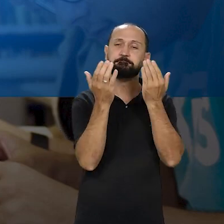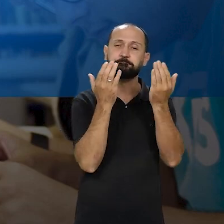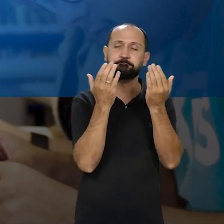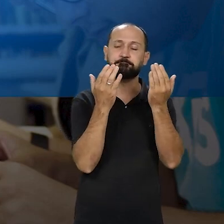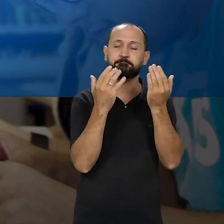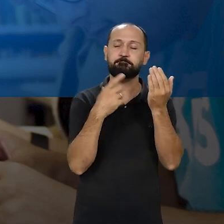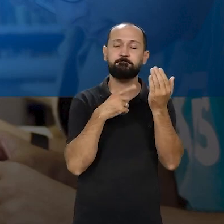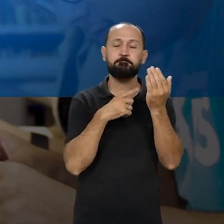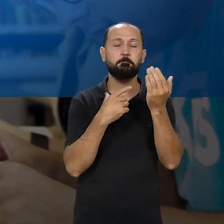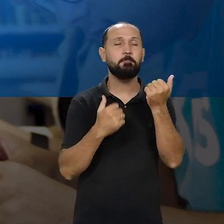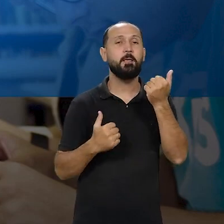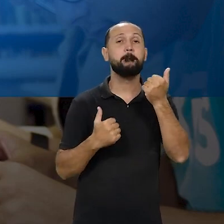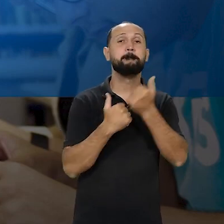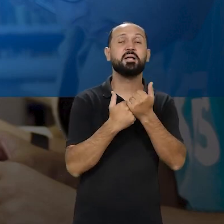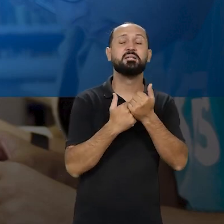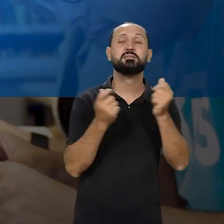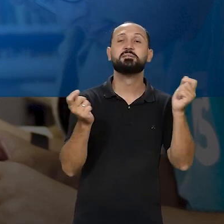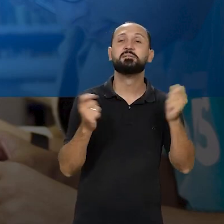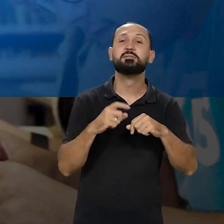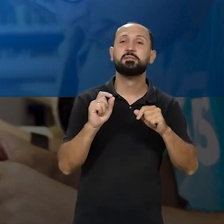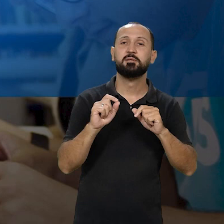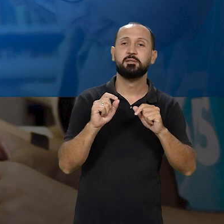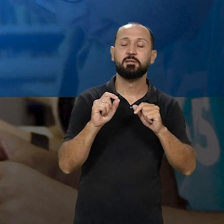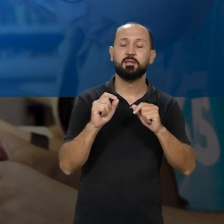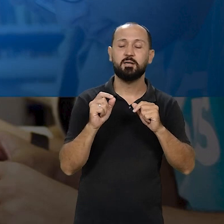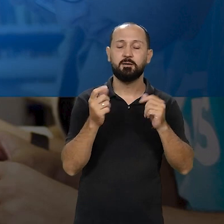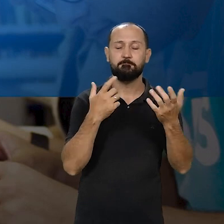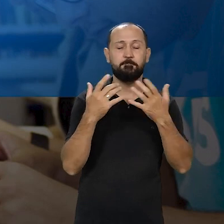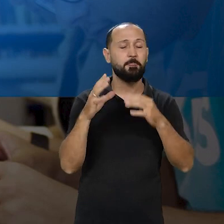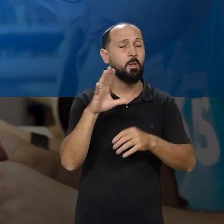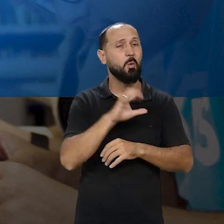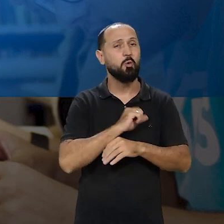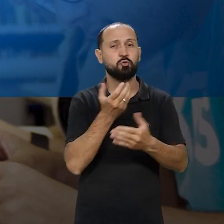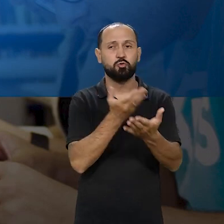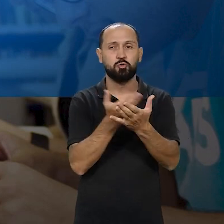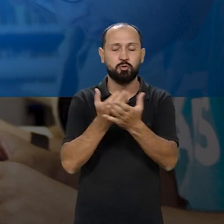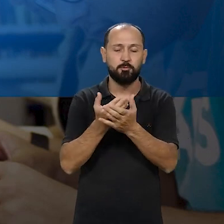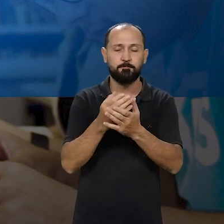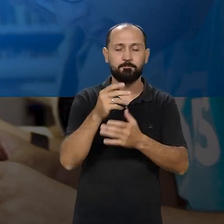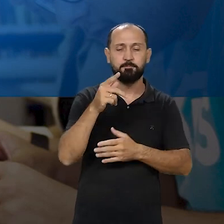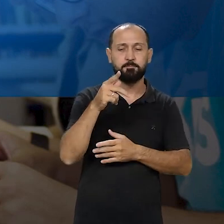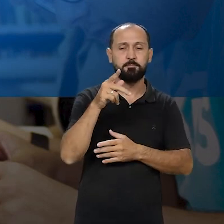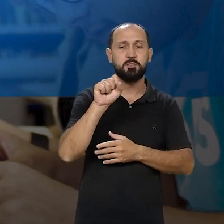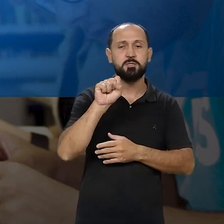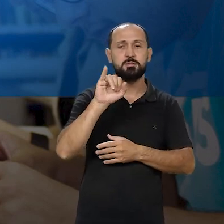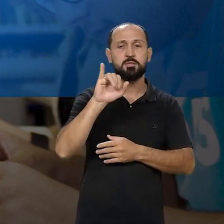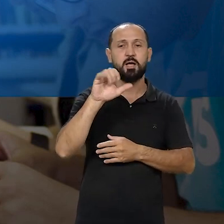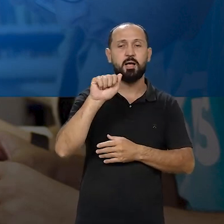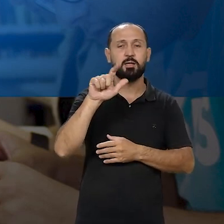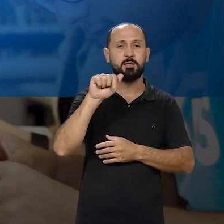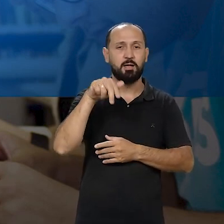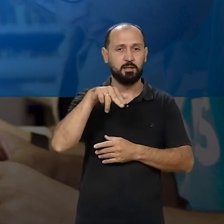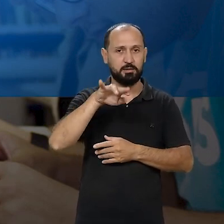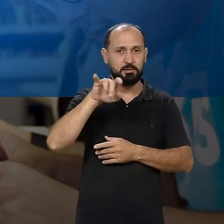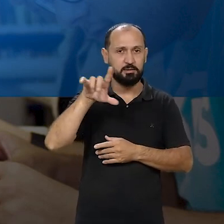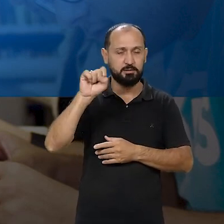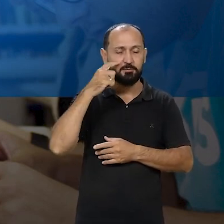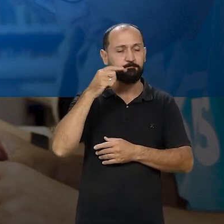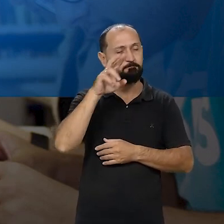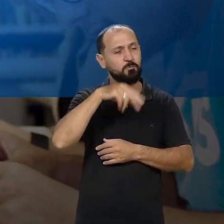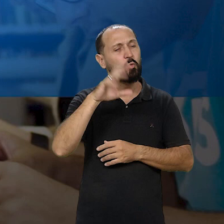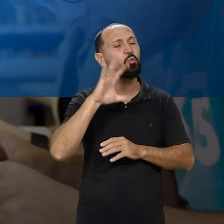ela te dá essa possibilidade, né? Sobretudo a psicanálise, que é meu campo de estudo maior, de você olhar para o humano com todas as